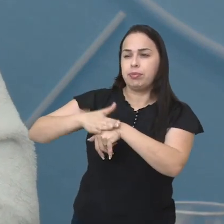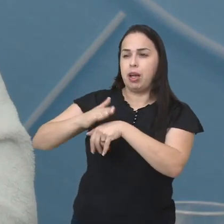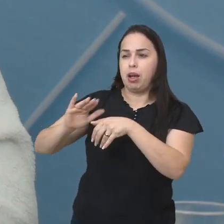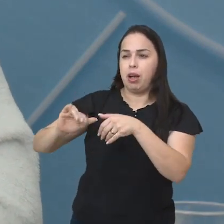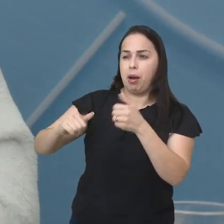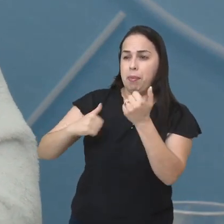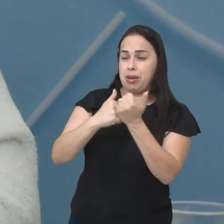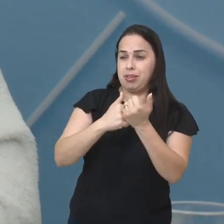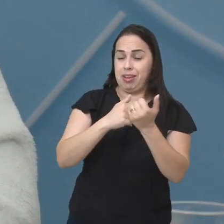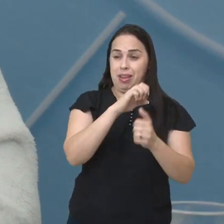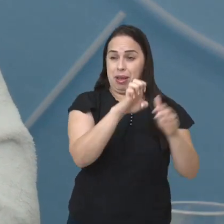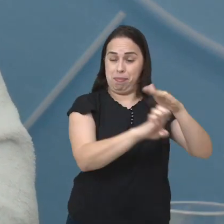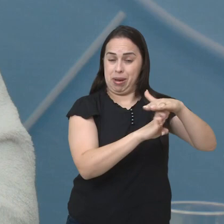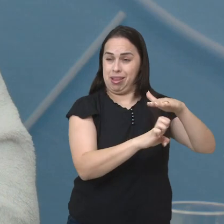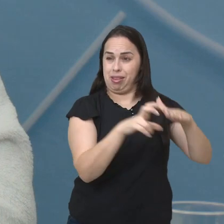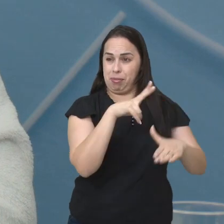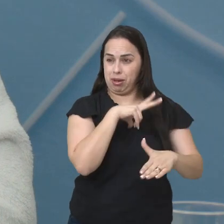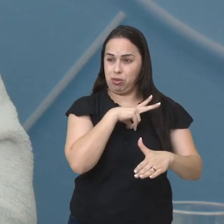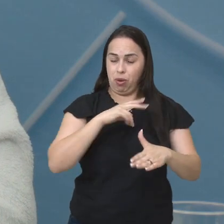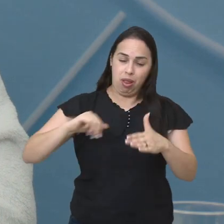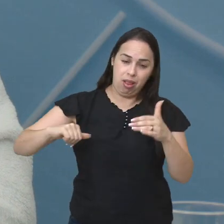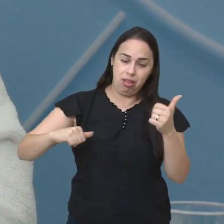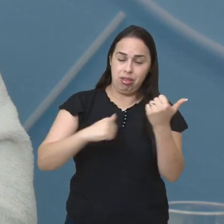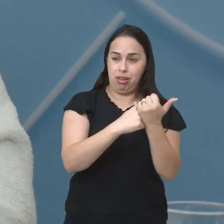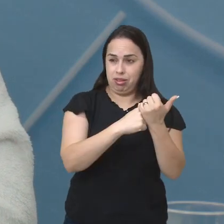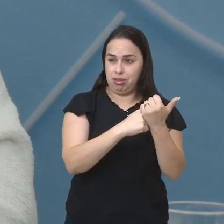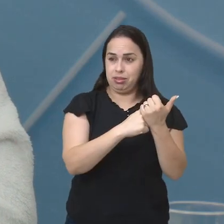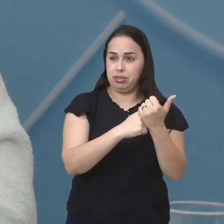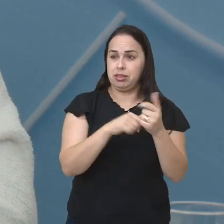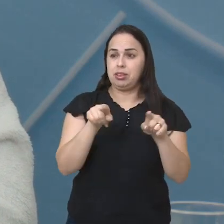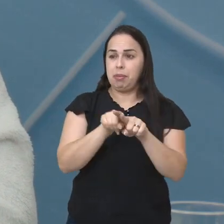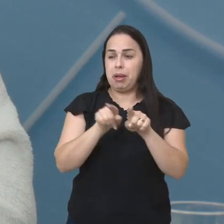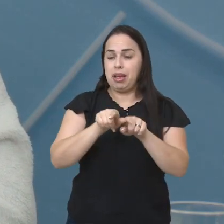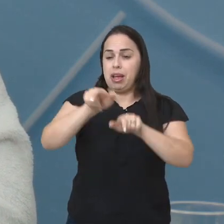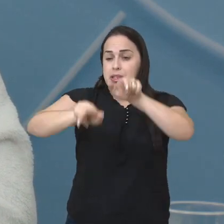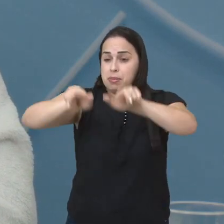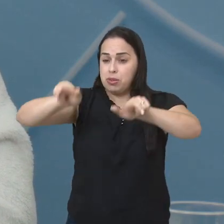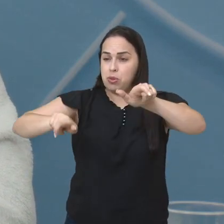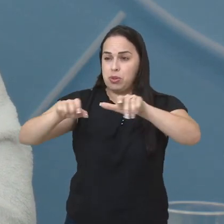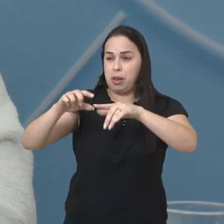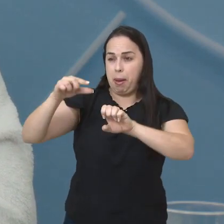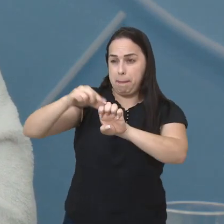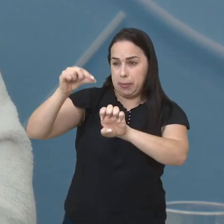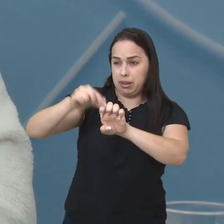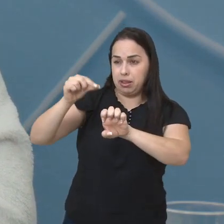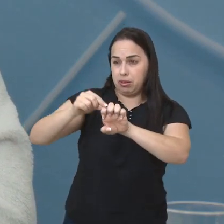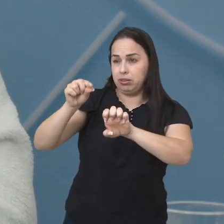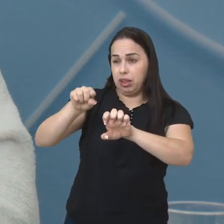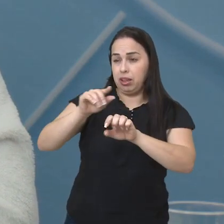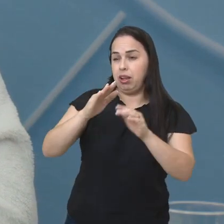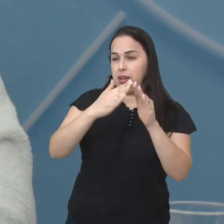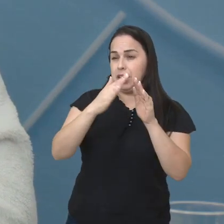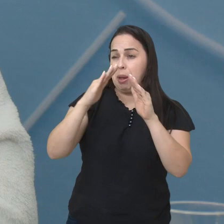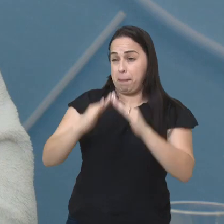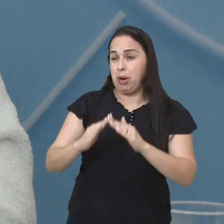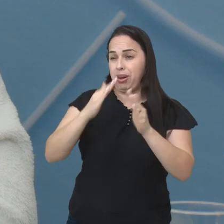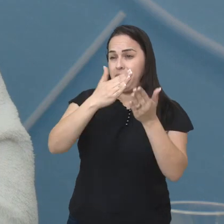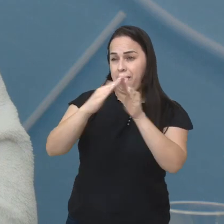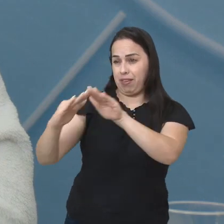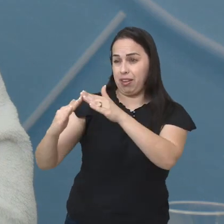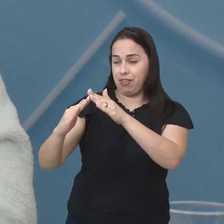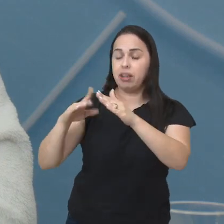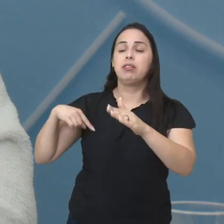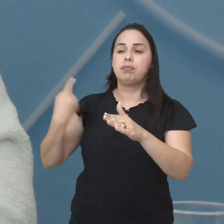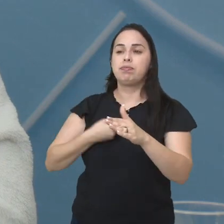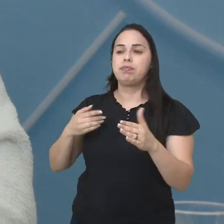apoiando o empreendedorismo da população da favela, das comunidades. Então, o terceiro setor, ele vem tomando